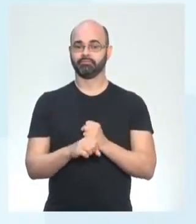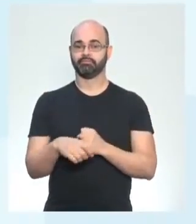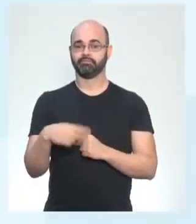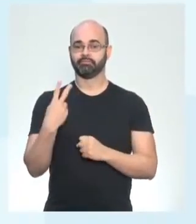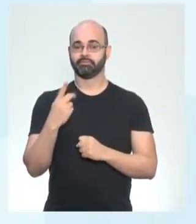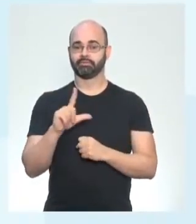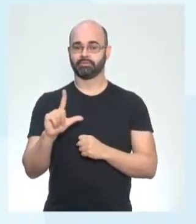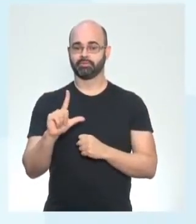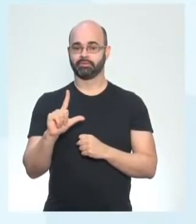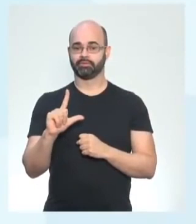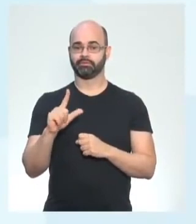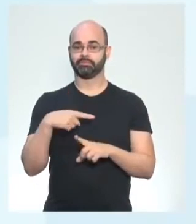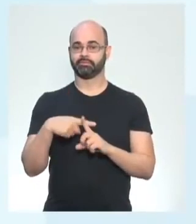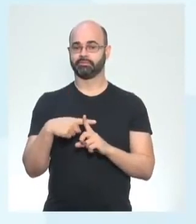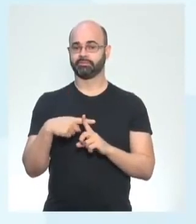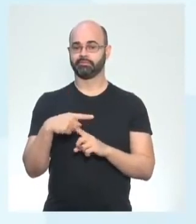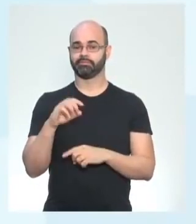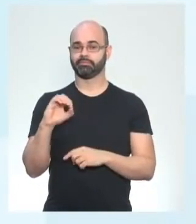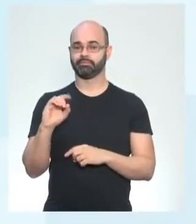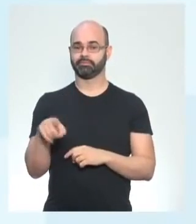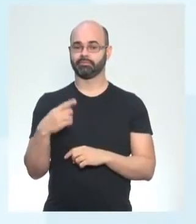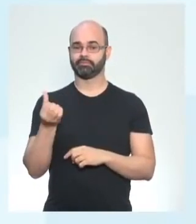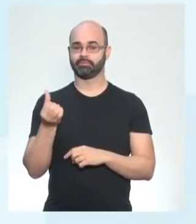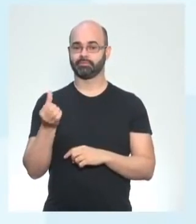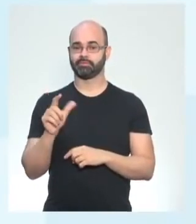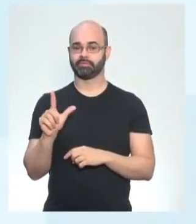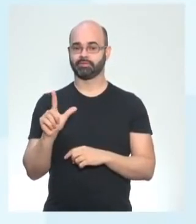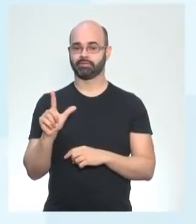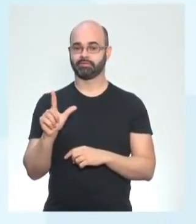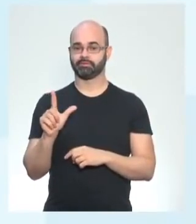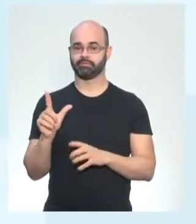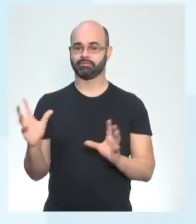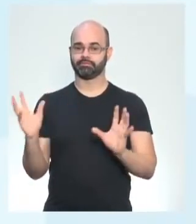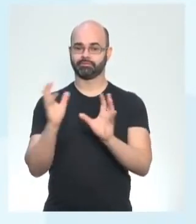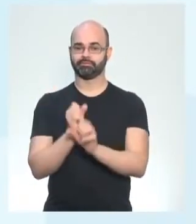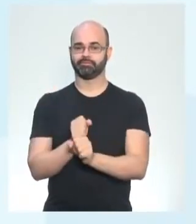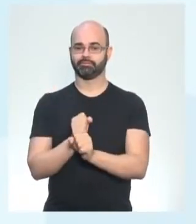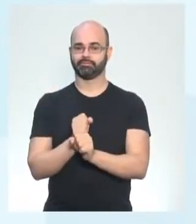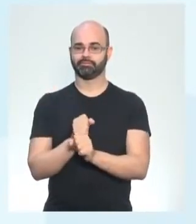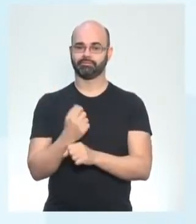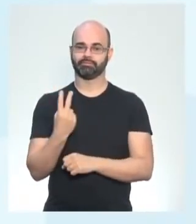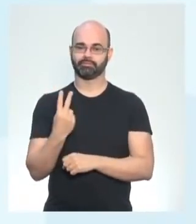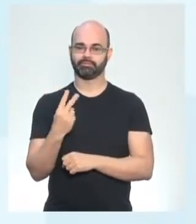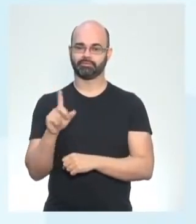2 litros e os 0,6 litros. Por isso que eu encontro